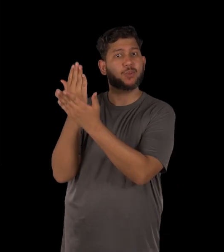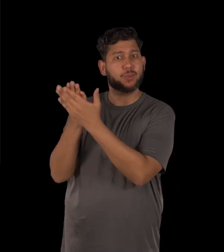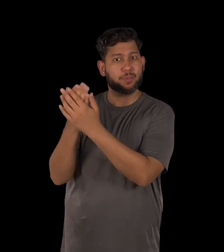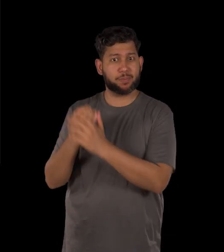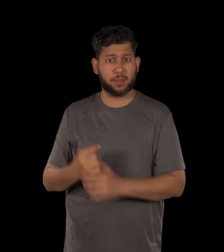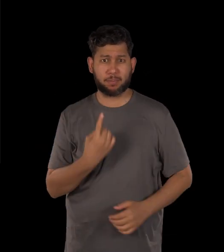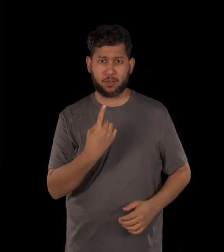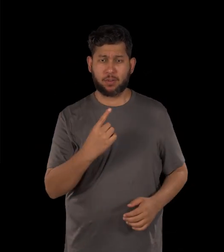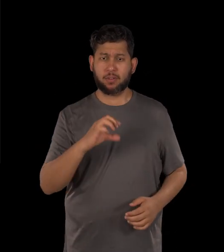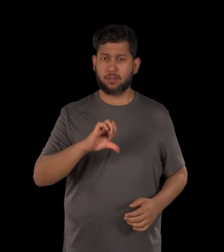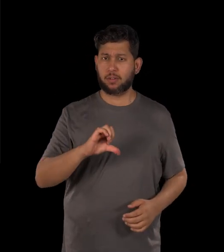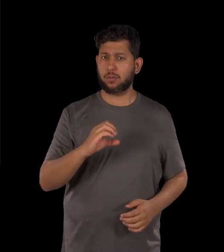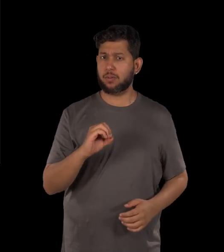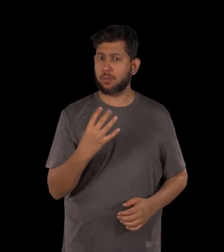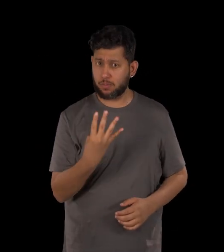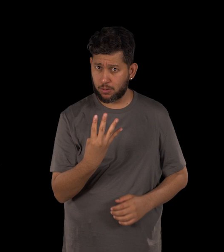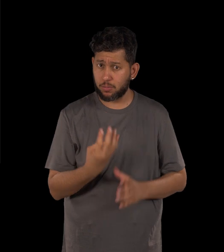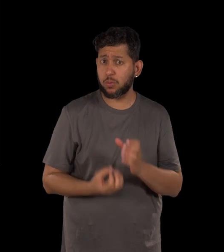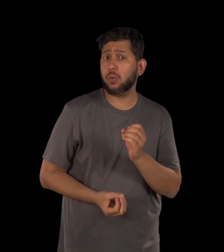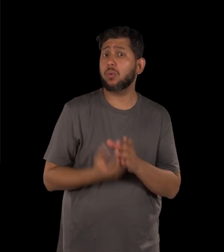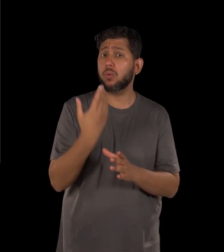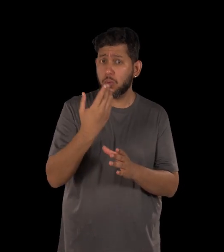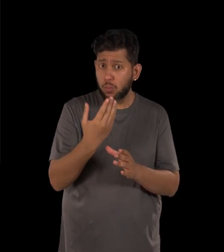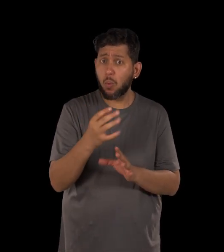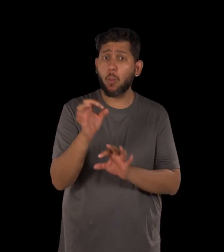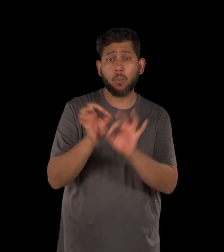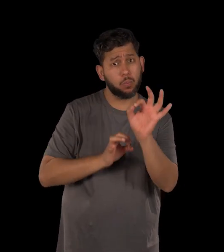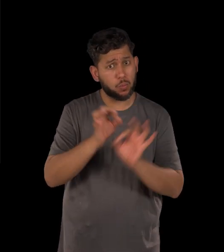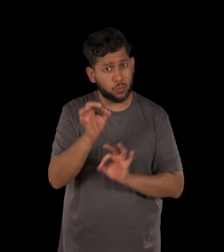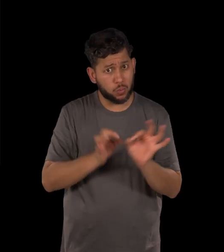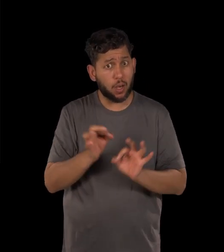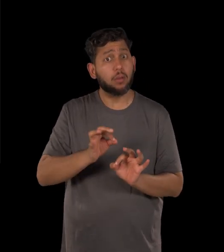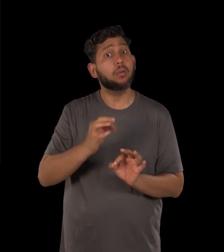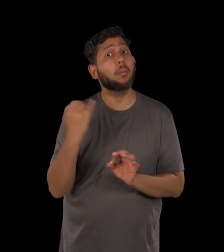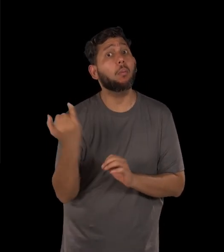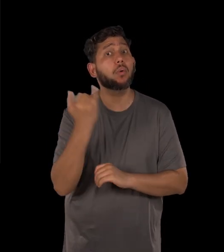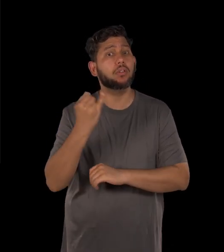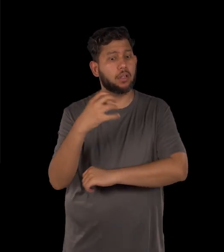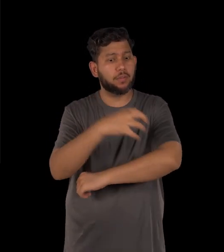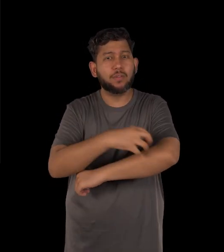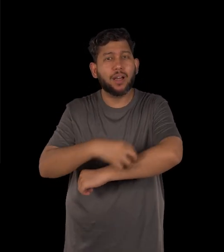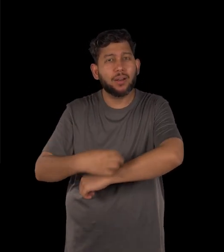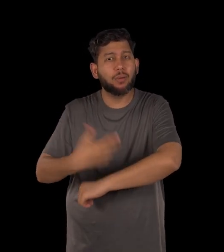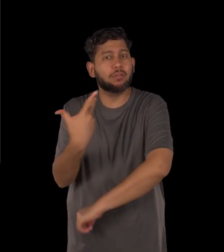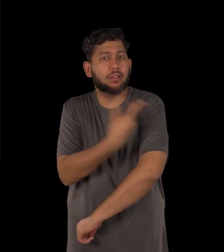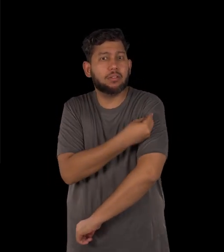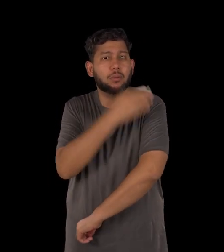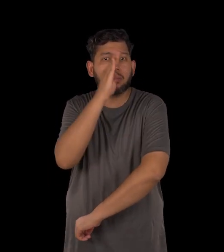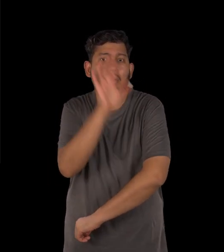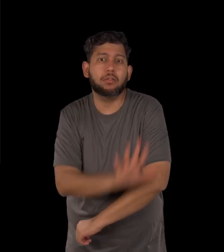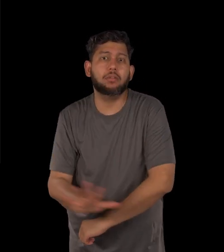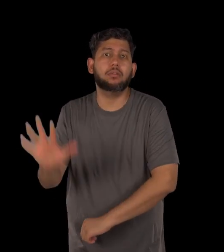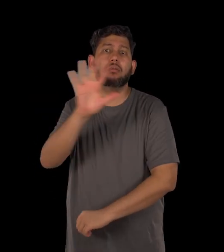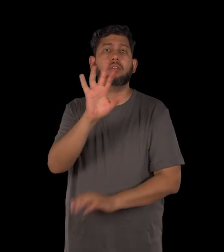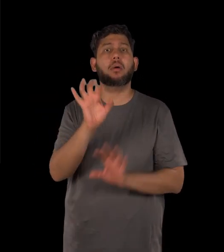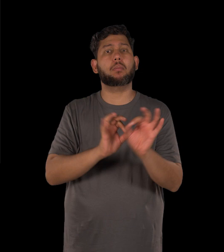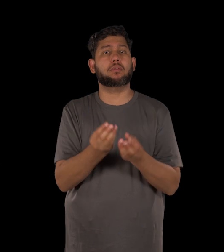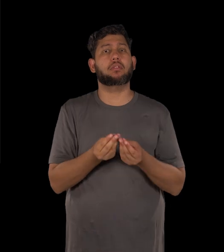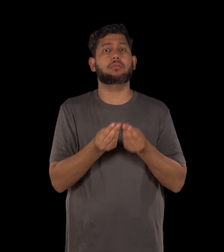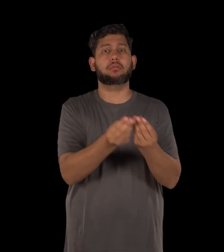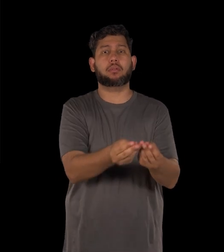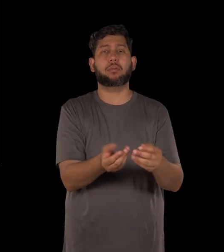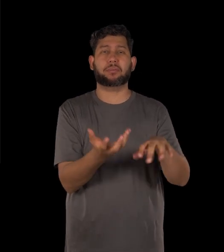ao Congresso um projeto que previa vacinação obrigatória contra a varíola em todo o território nacional. A lei